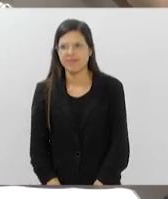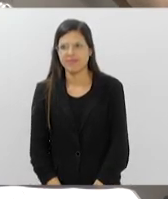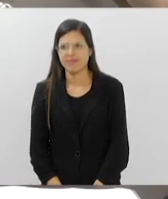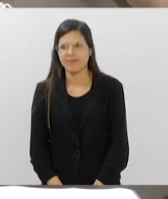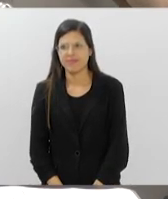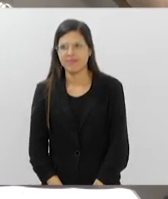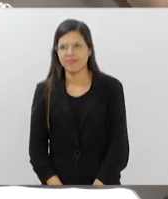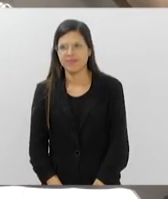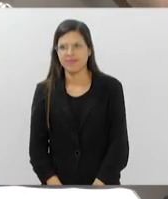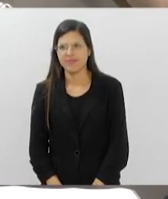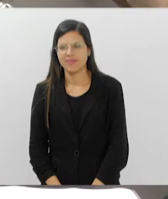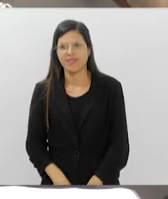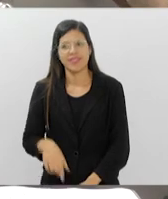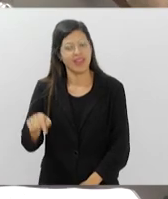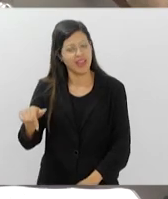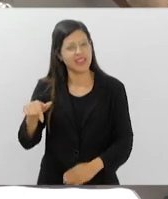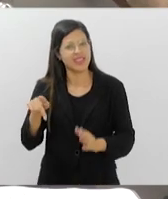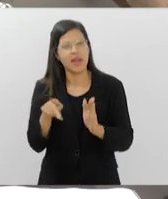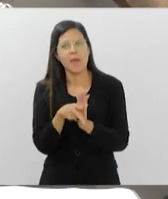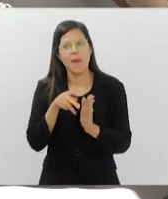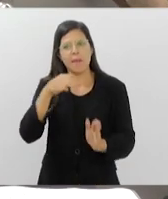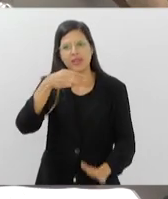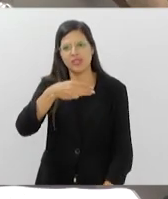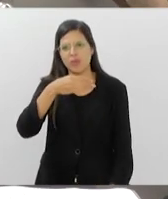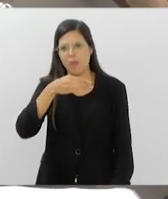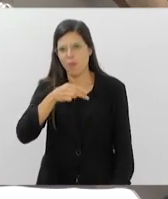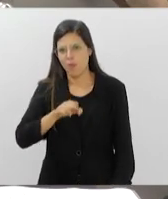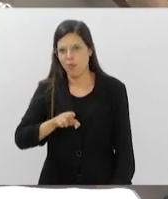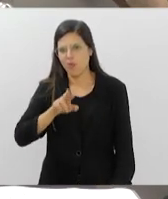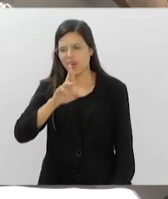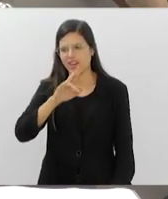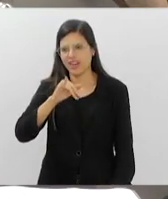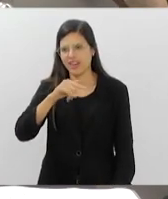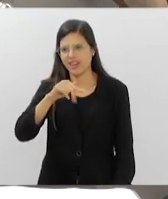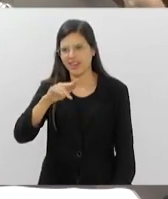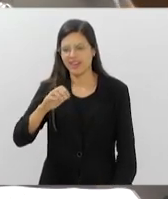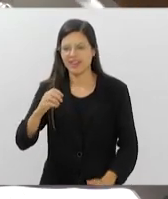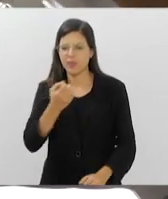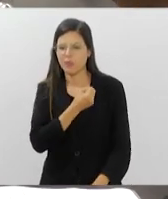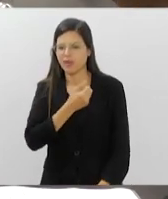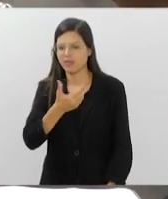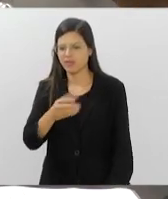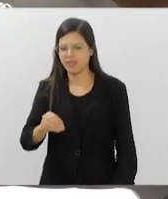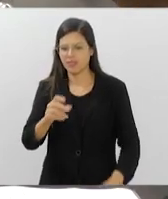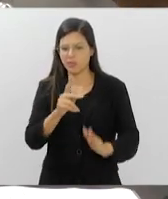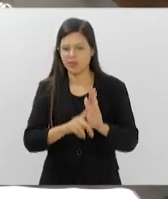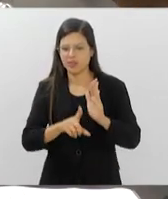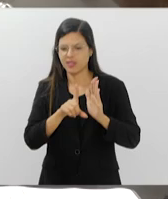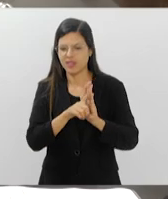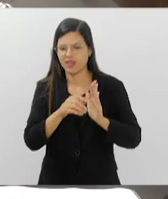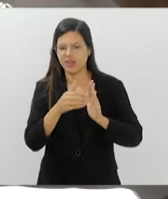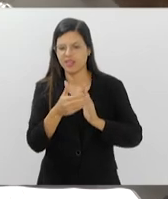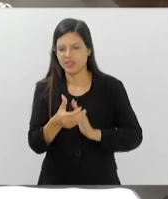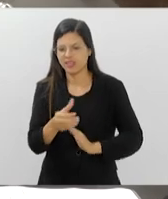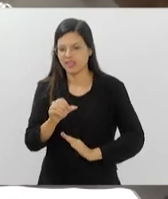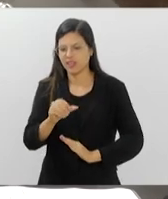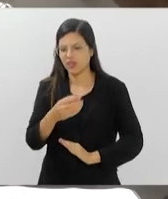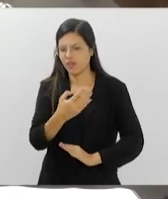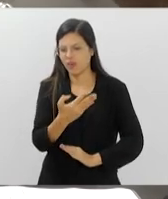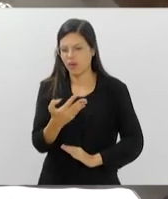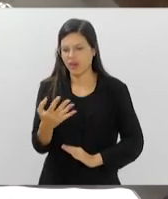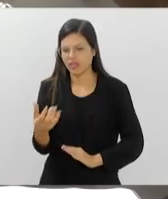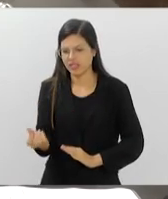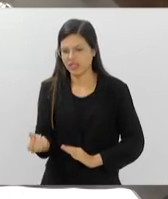Essa daí é de Muriqui, né? Tem as duas, né? 10 da pauta, projetos de relatoria da deputada Élica Takimoto, projeto de